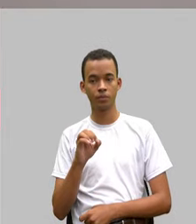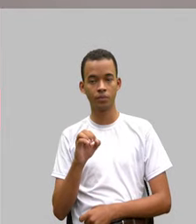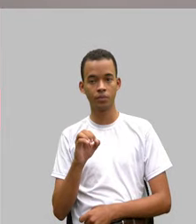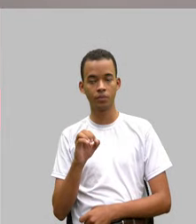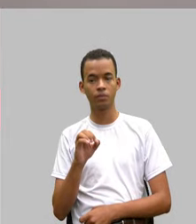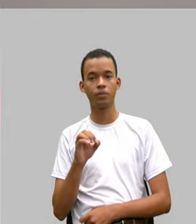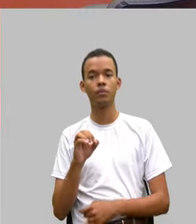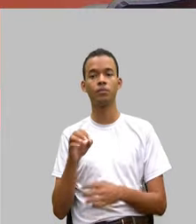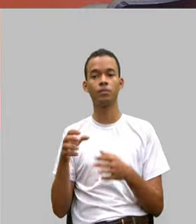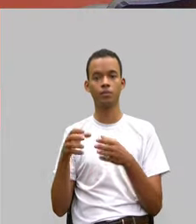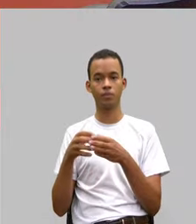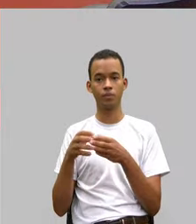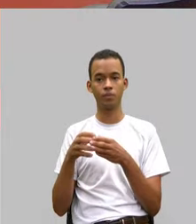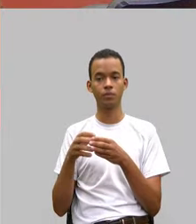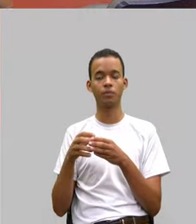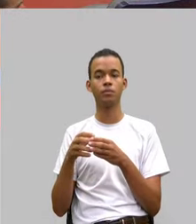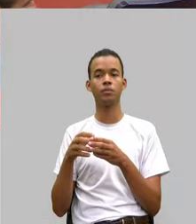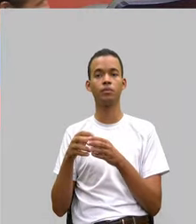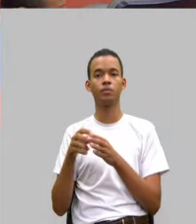apresentação